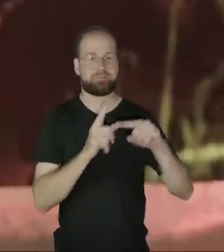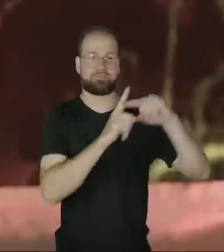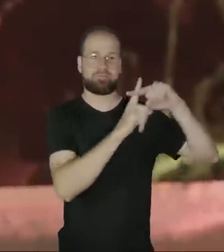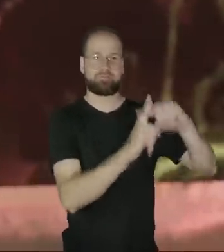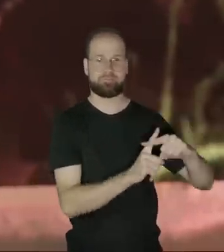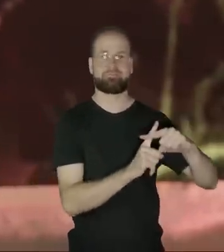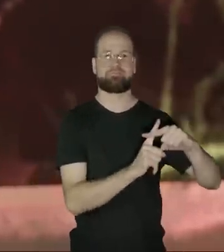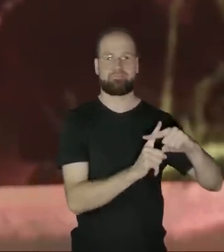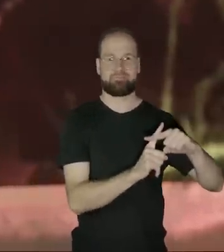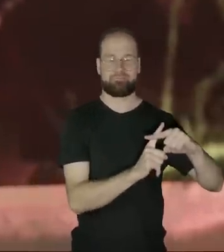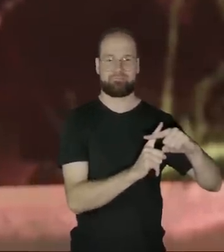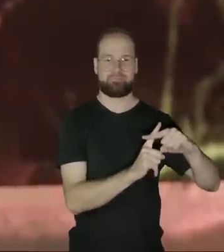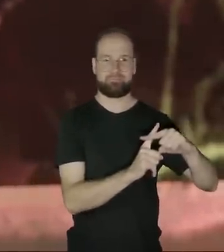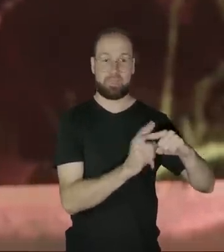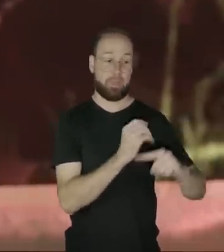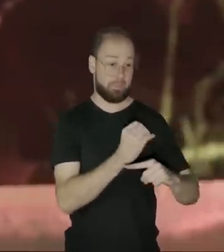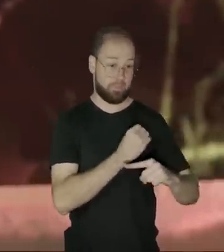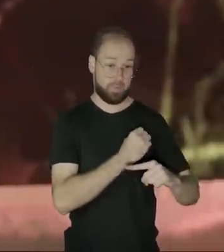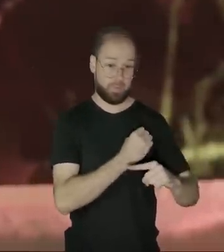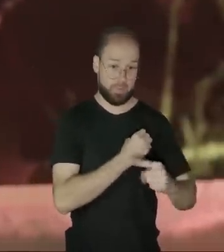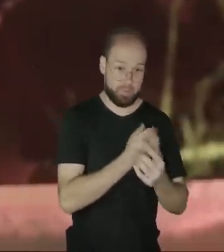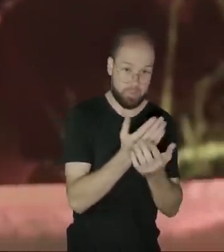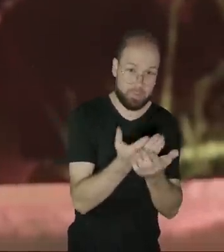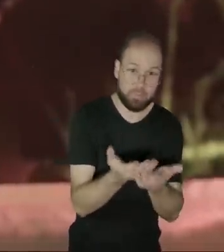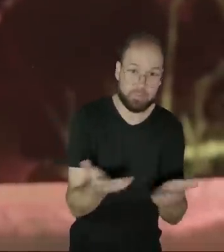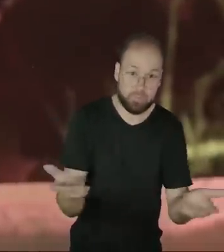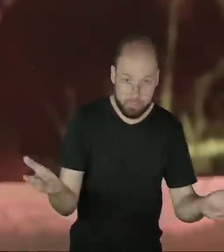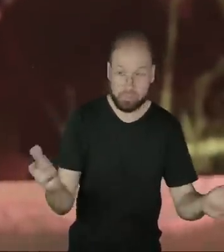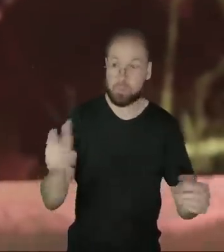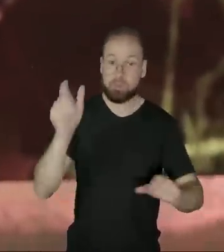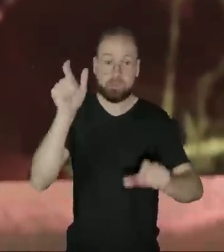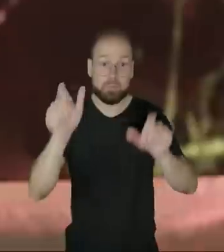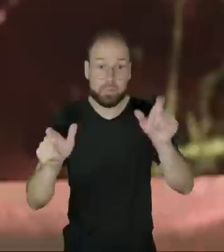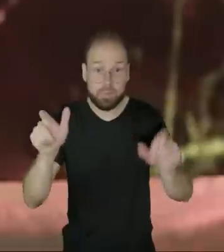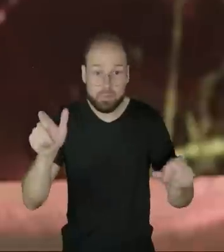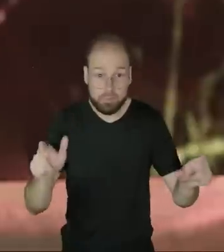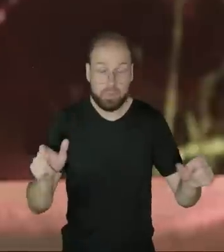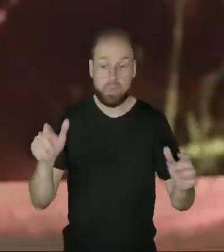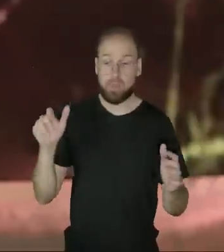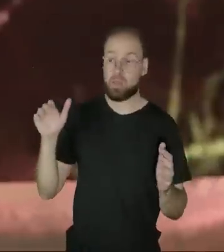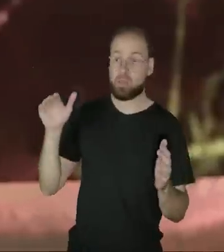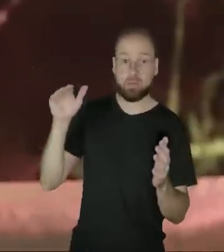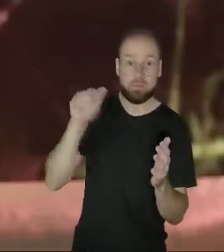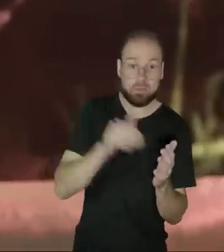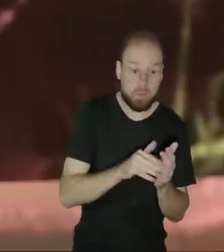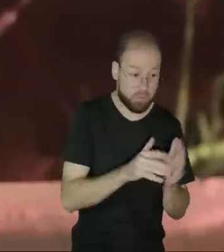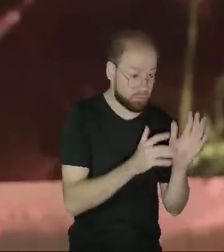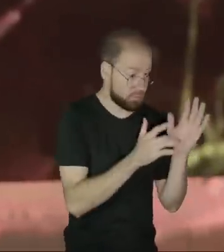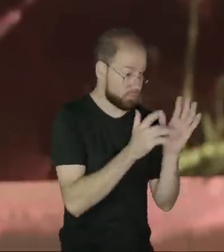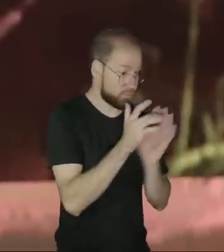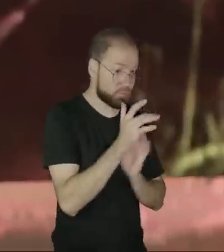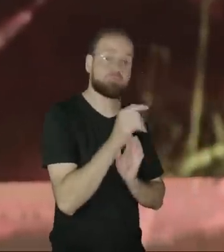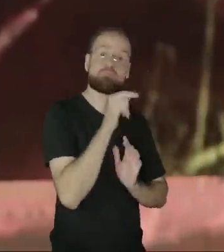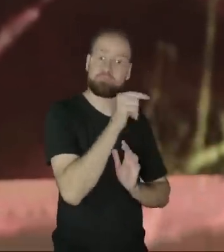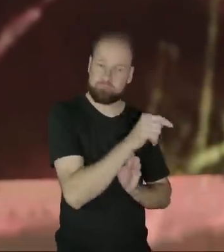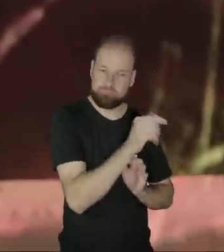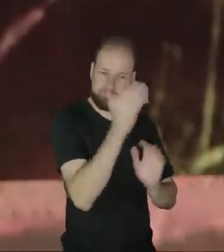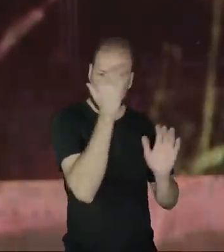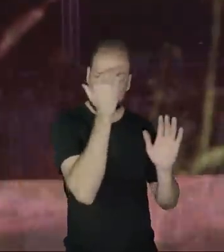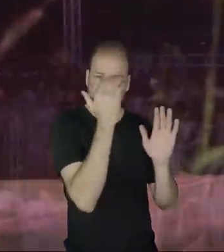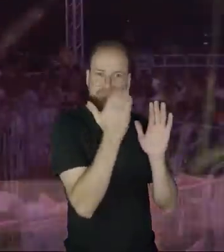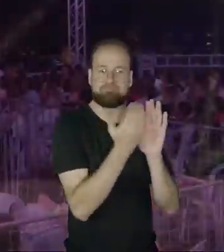dor. Porque Cristo foi obediente até a morte e morte de cruz. Na verdade, hoje